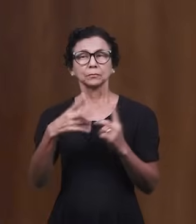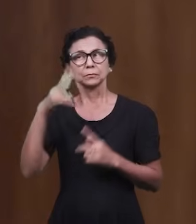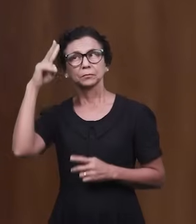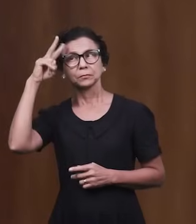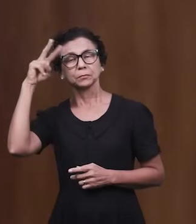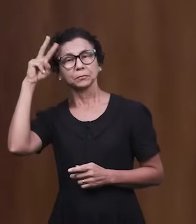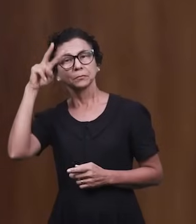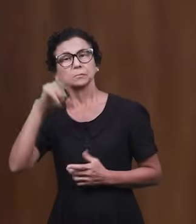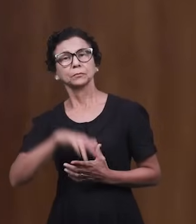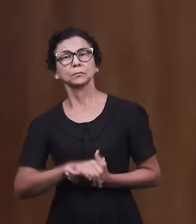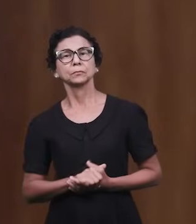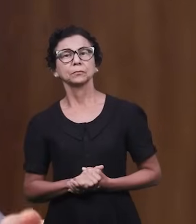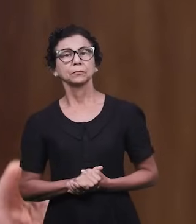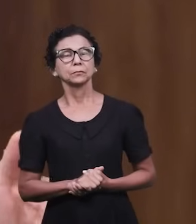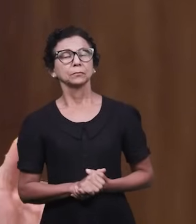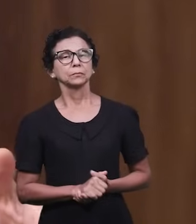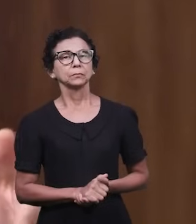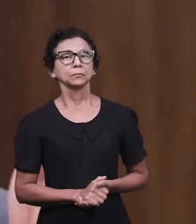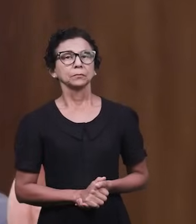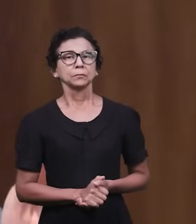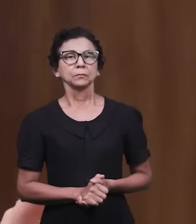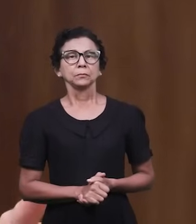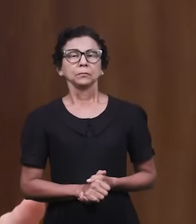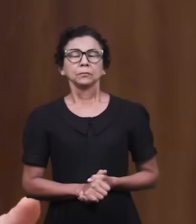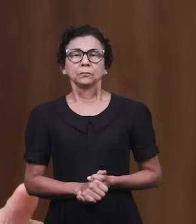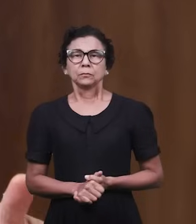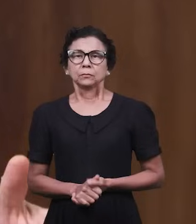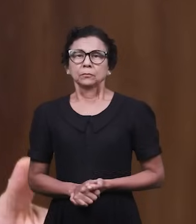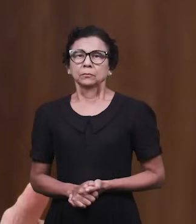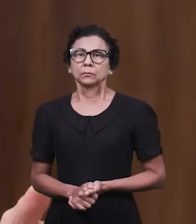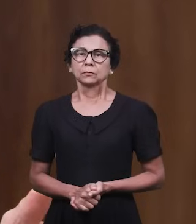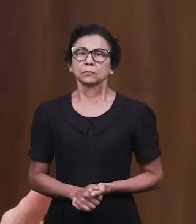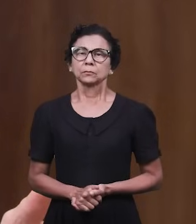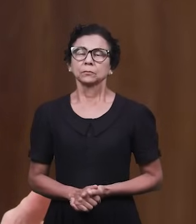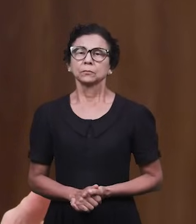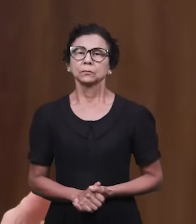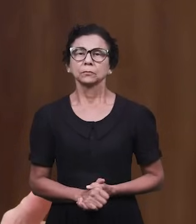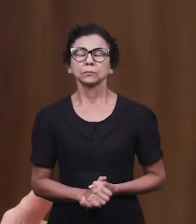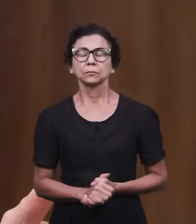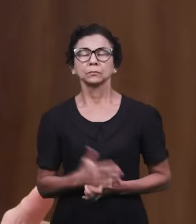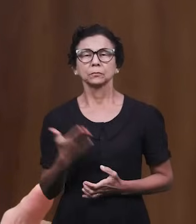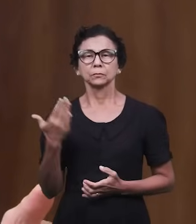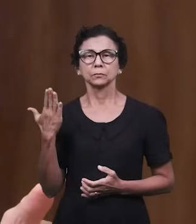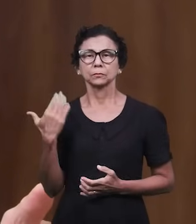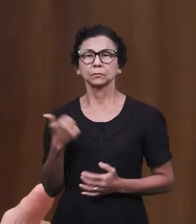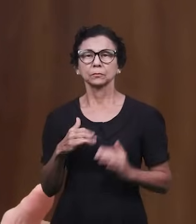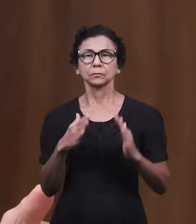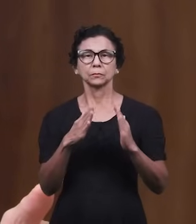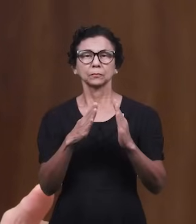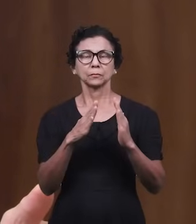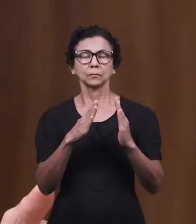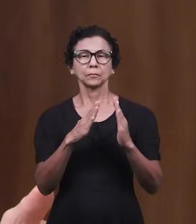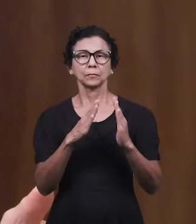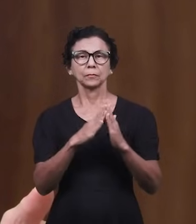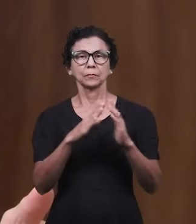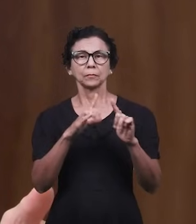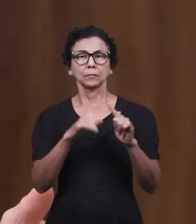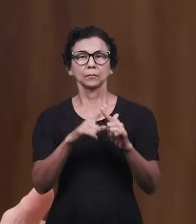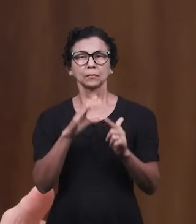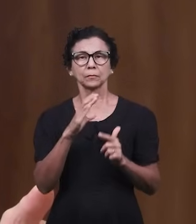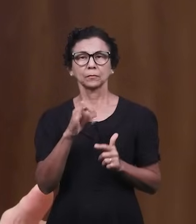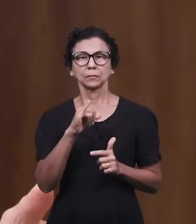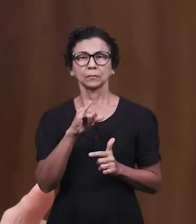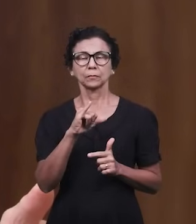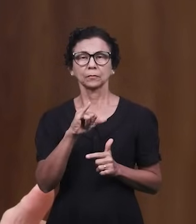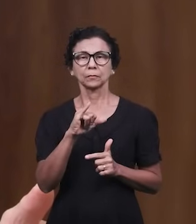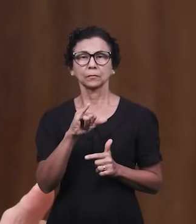nós havíamos respondido que a igreja teve inicialmente uma igreja cristã presbiteriana, e depois a denominação dela